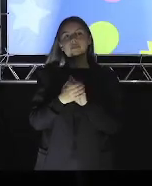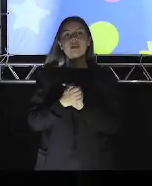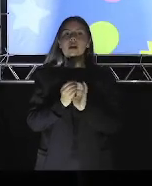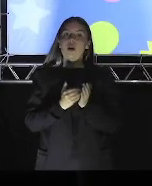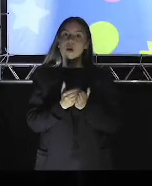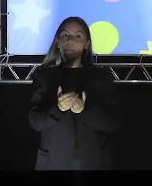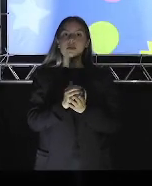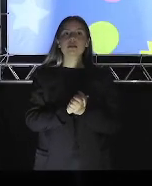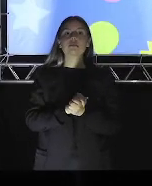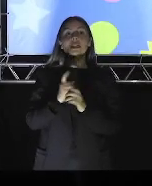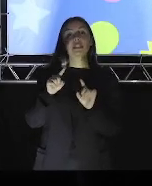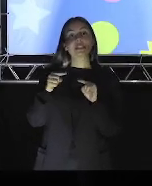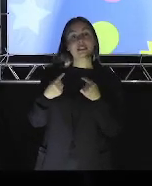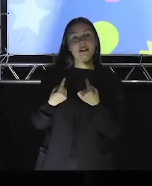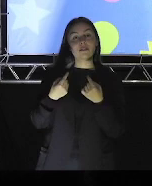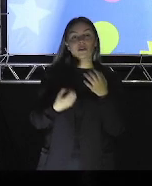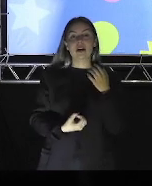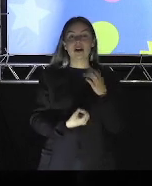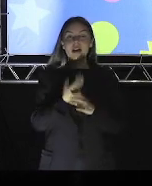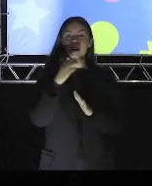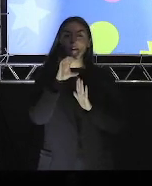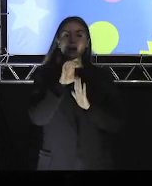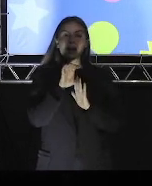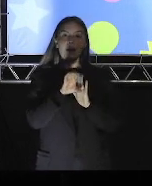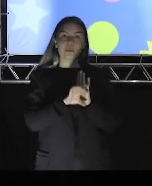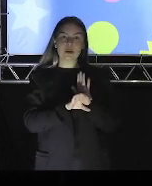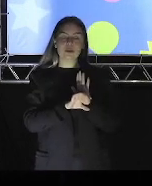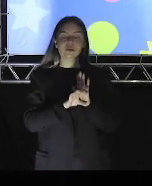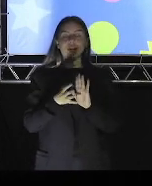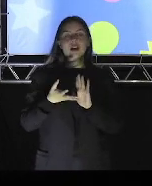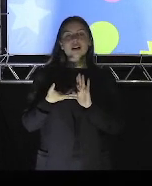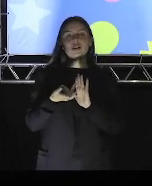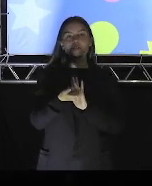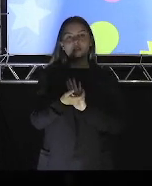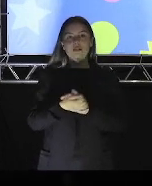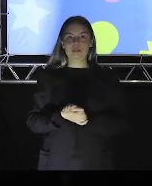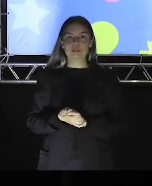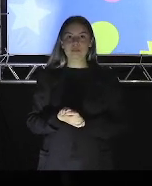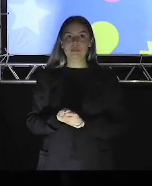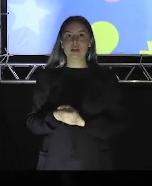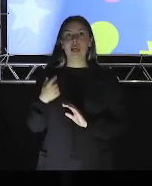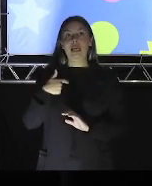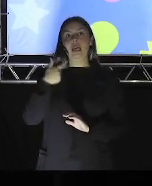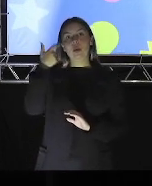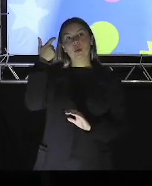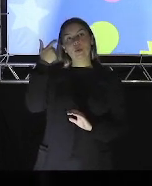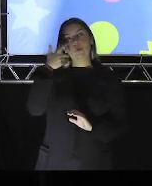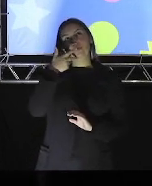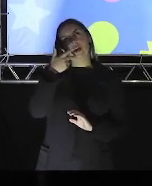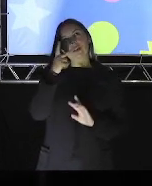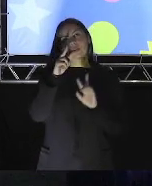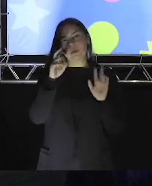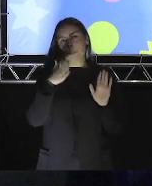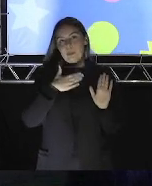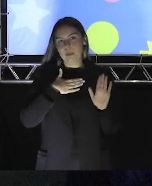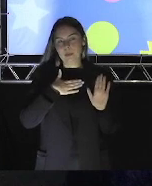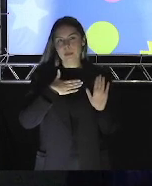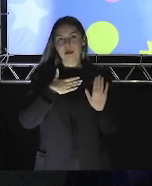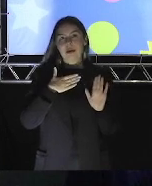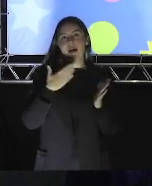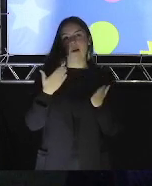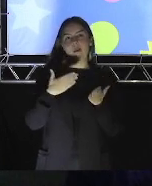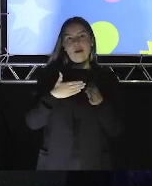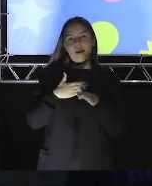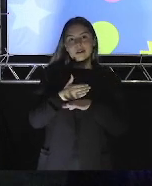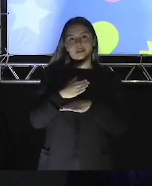lá. Desafios na criação de um capítulo de agilidade. Falando um pouquinho de mim, eu estou, no momento, atuando na Neon